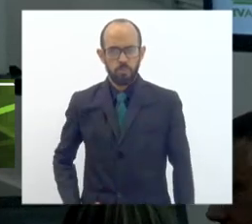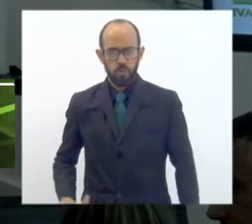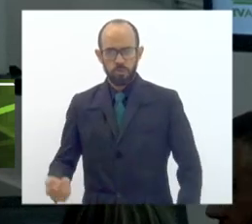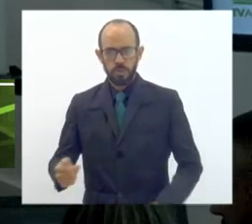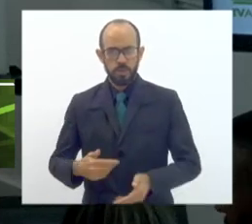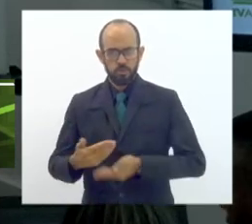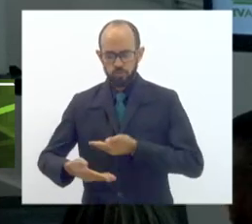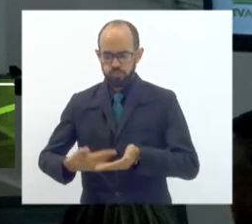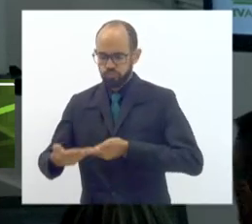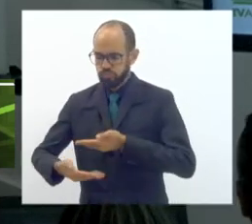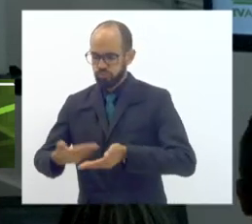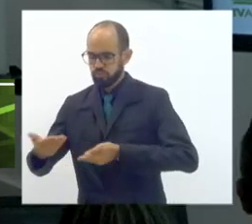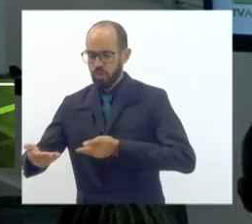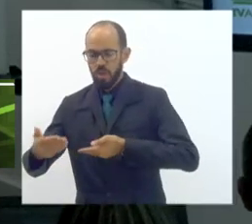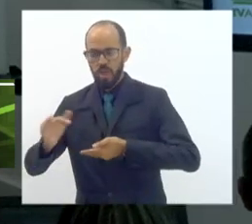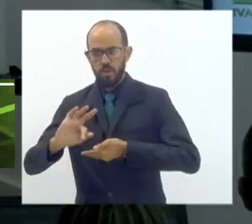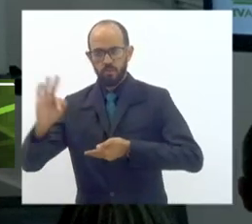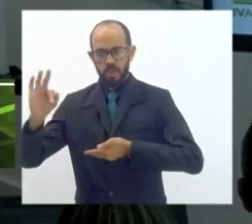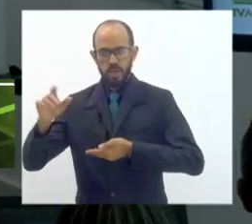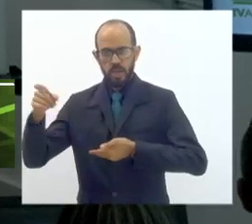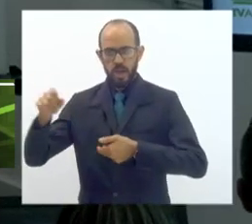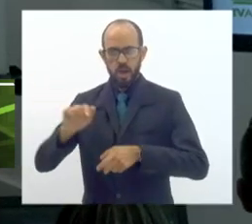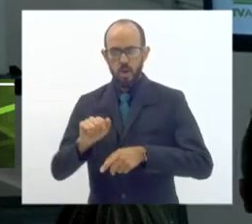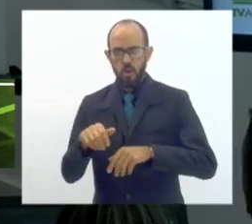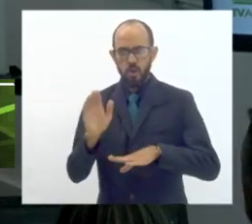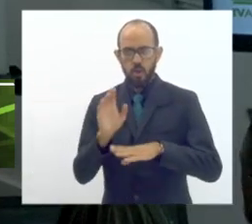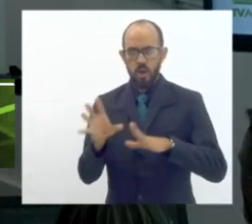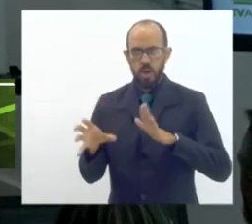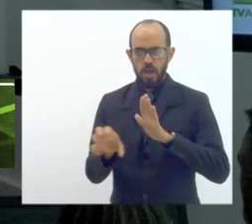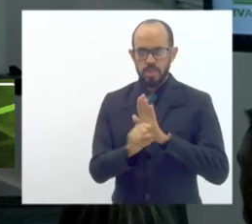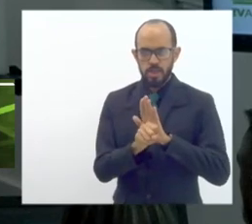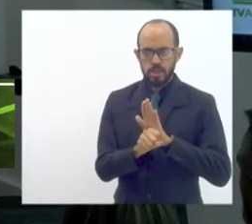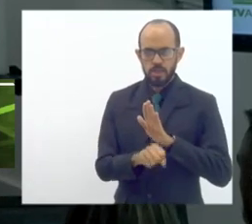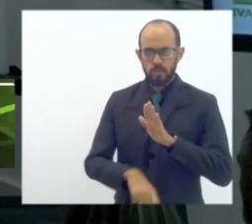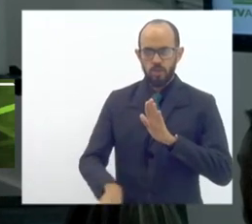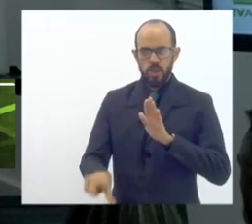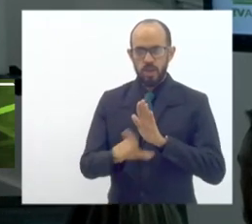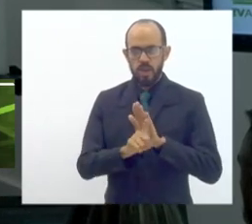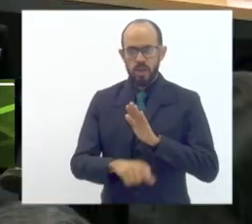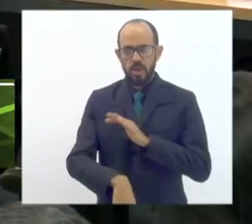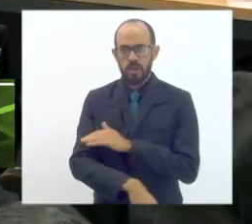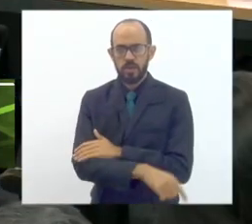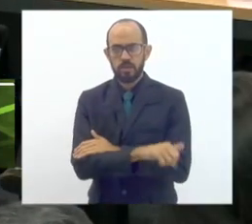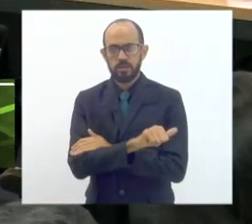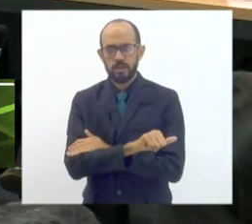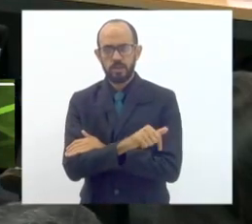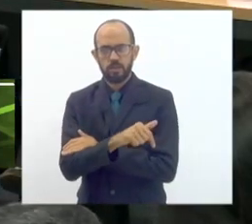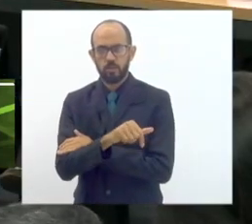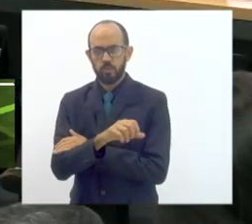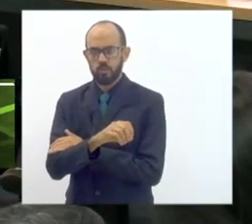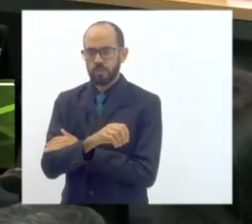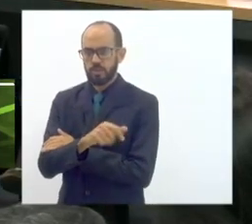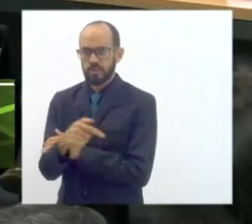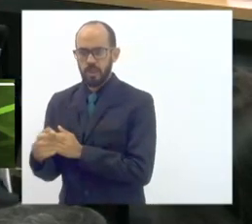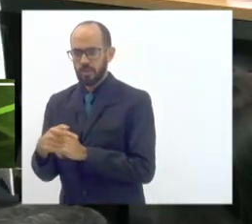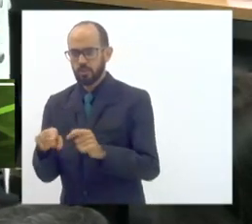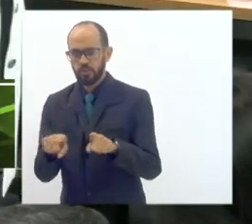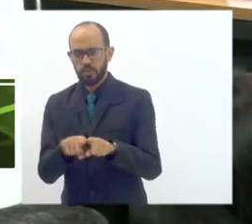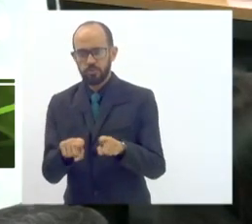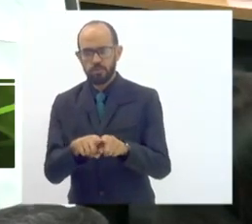interfederativa, aderindo à Lei 11.107 e ao decreto